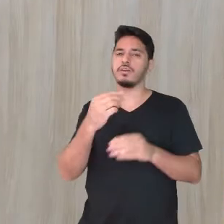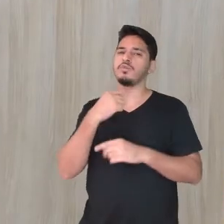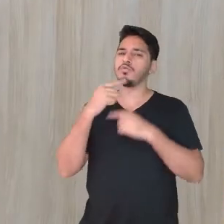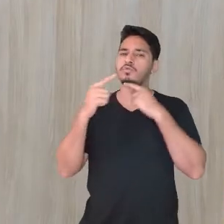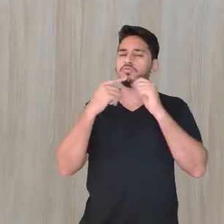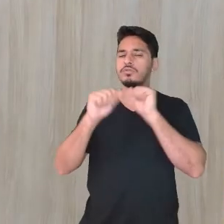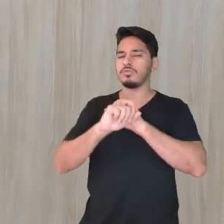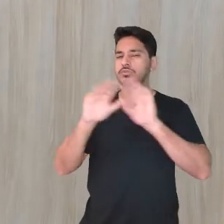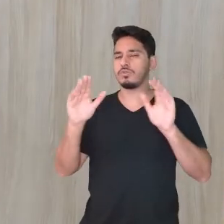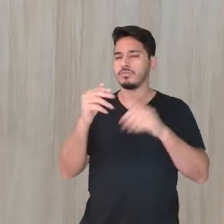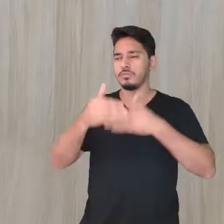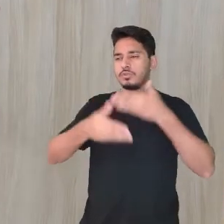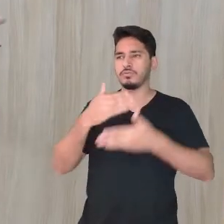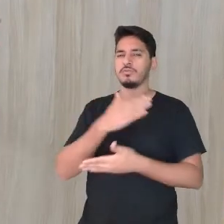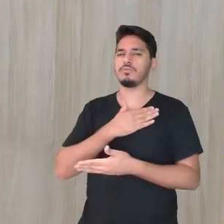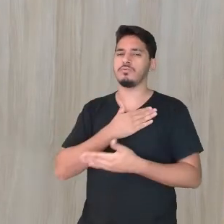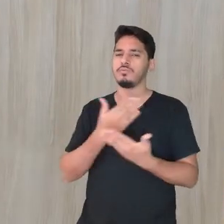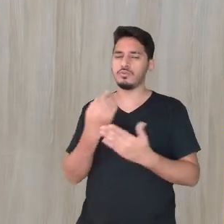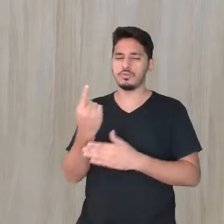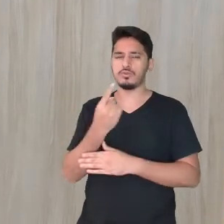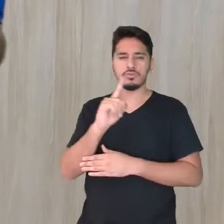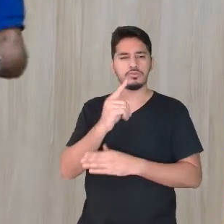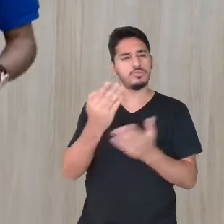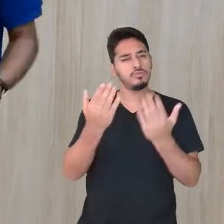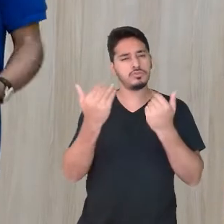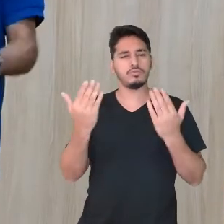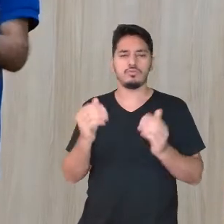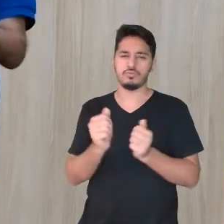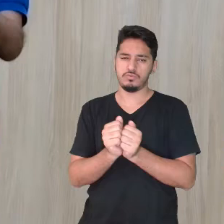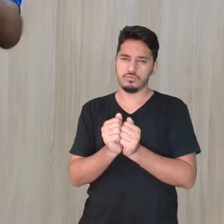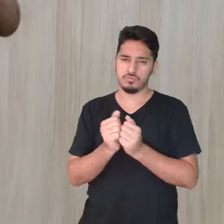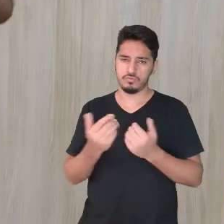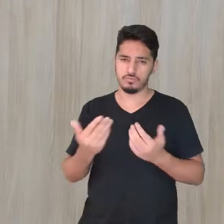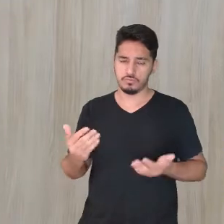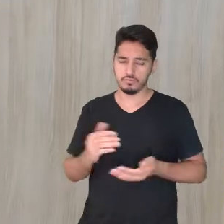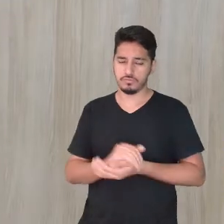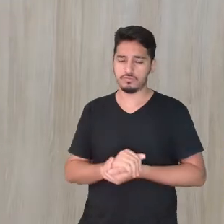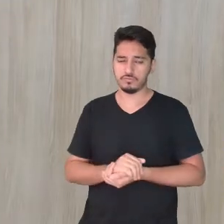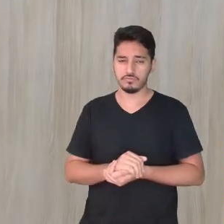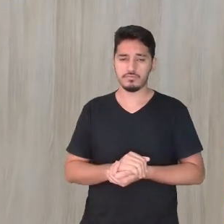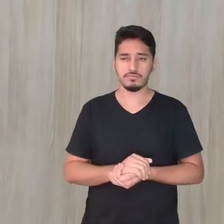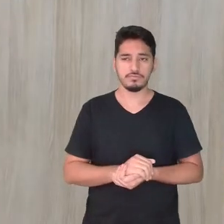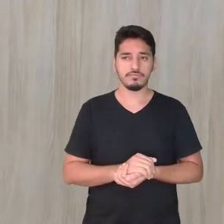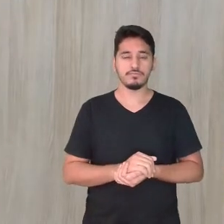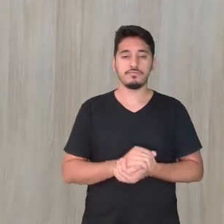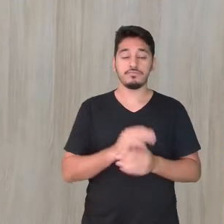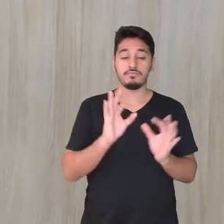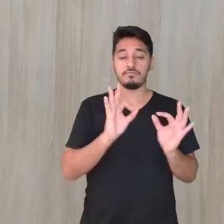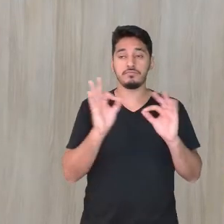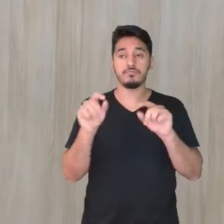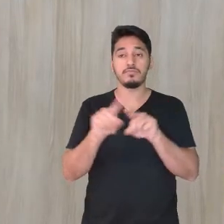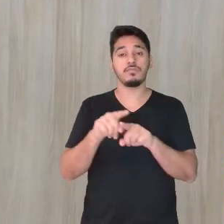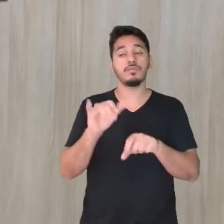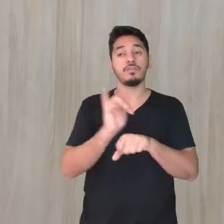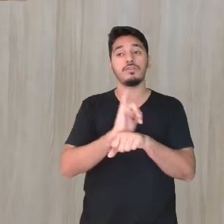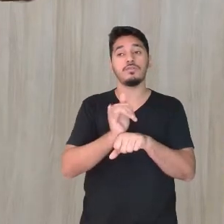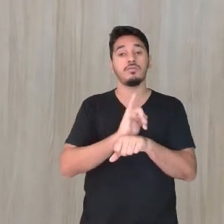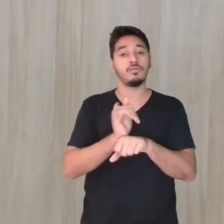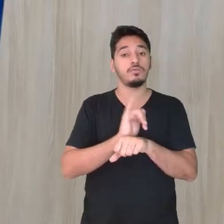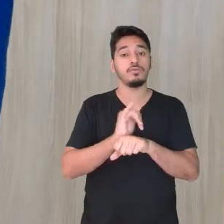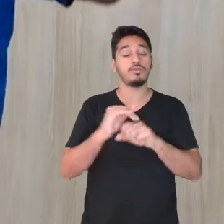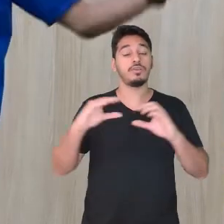participar da aula com o Ricardinho, né? Não deixa ele sozinho, não. Venha-se embora conversar com o Ricardinho. Bom, a gente vai observar também que tem no YouTube a